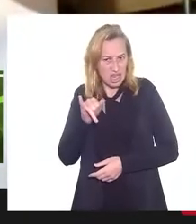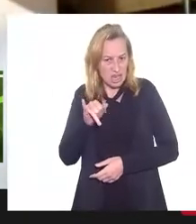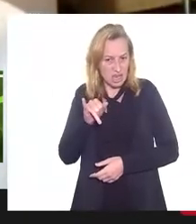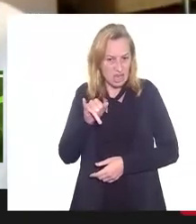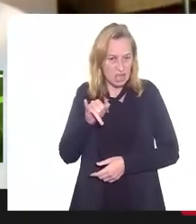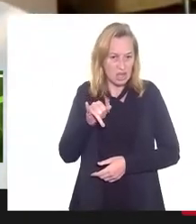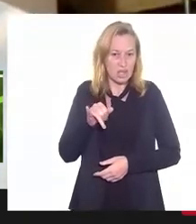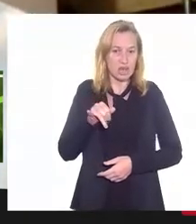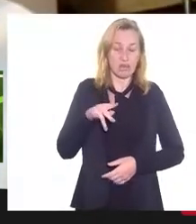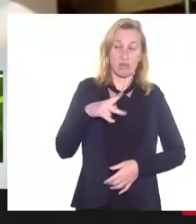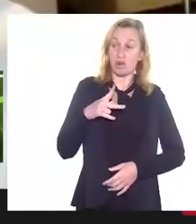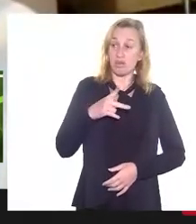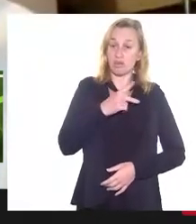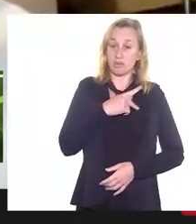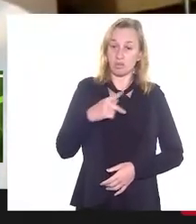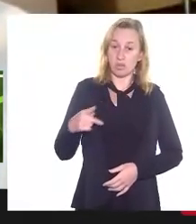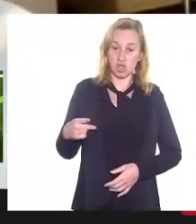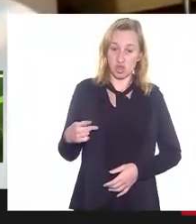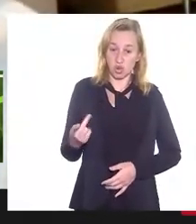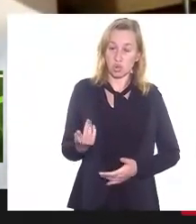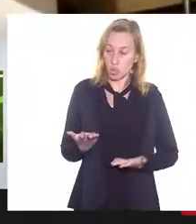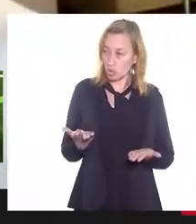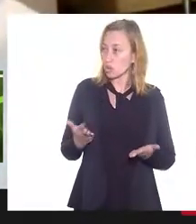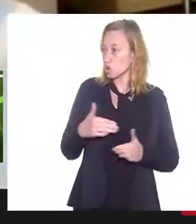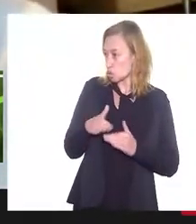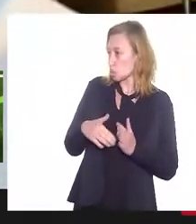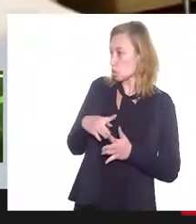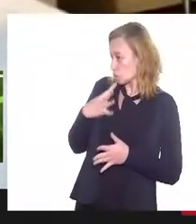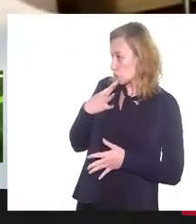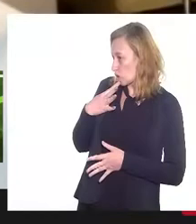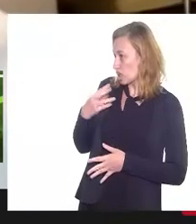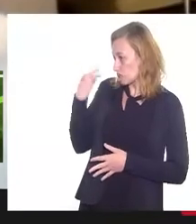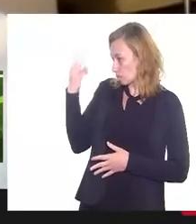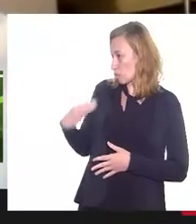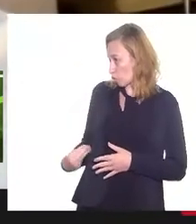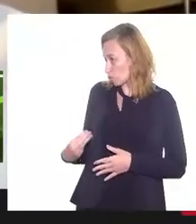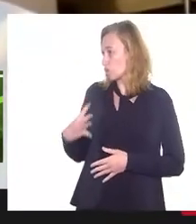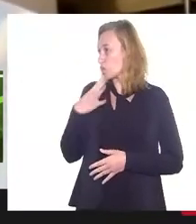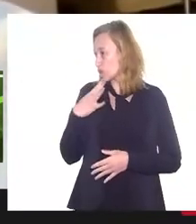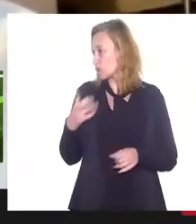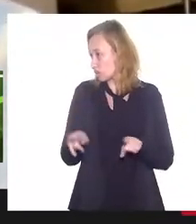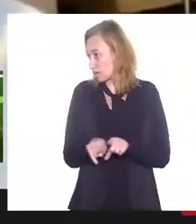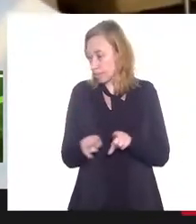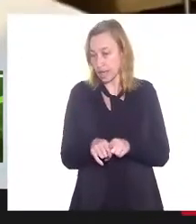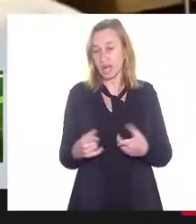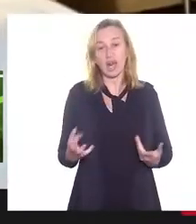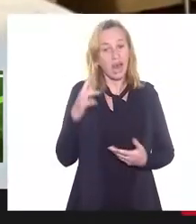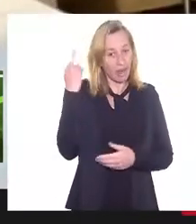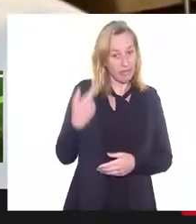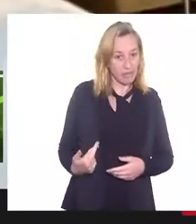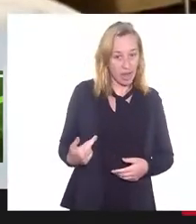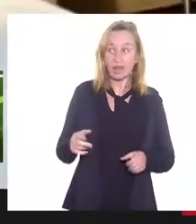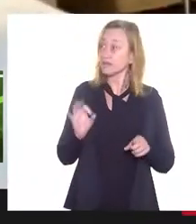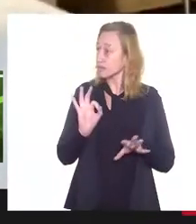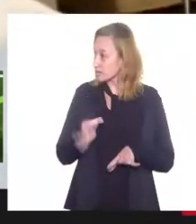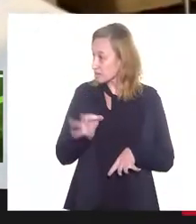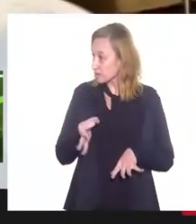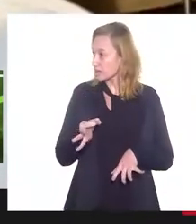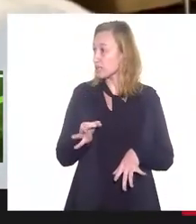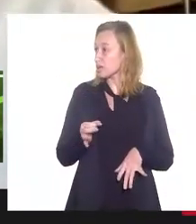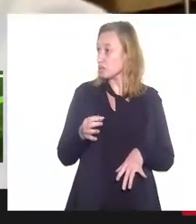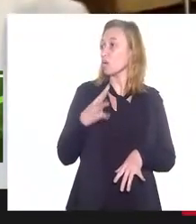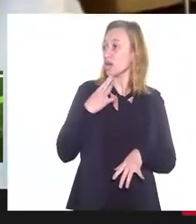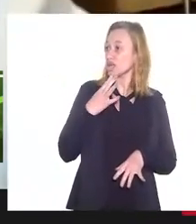auto-intitulado pastor, a Júlia conhece, a Margarida conhece, a Mônica deve conhecer, né? A Renata Souza é óbvio que conhece, a